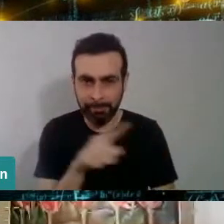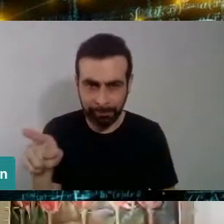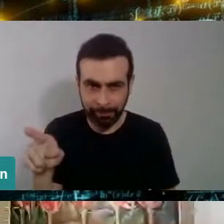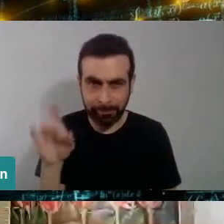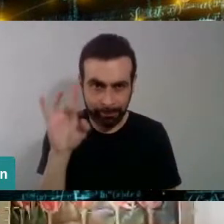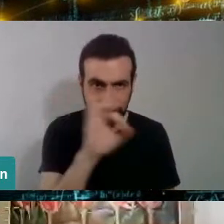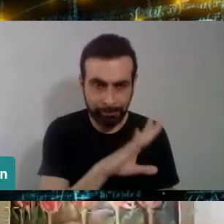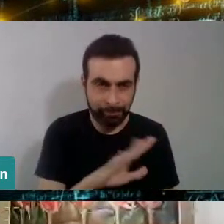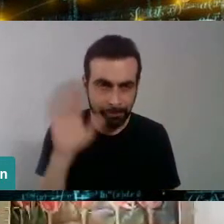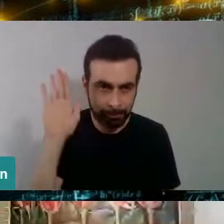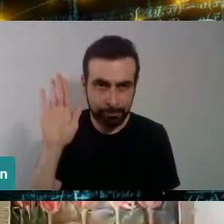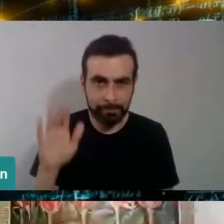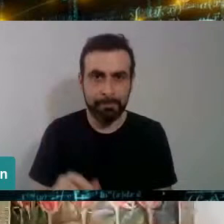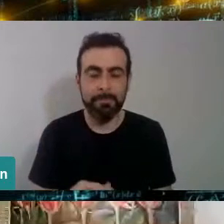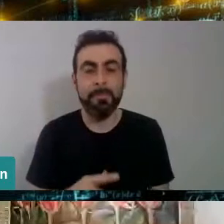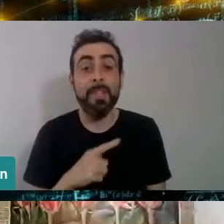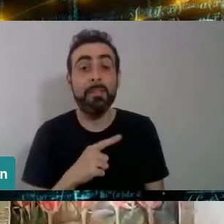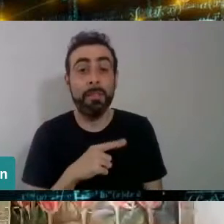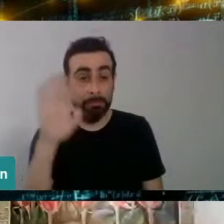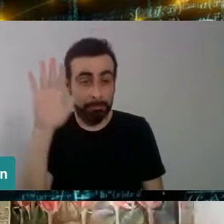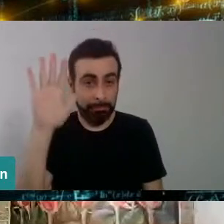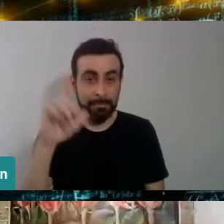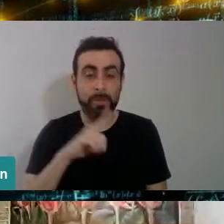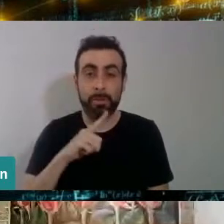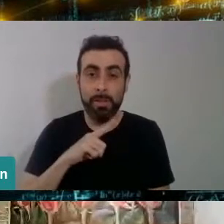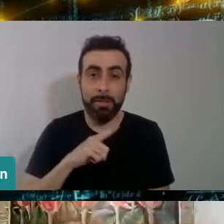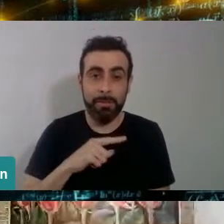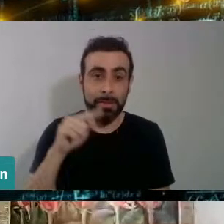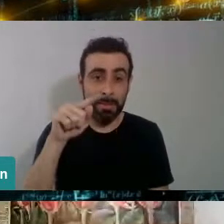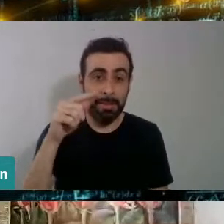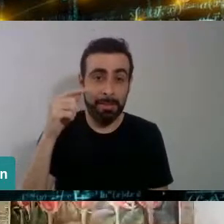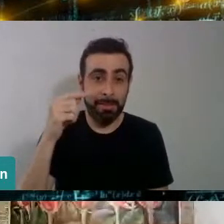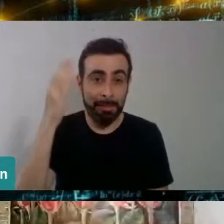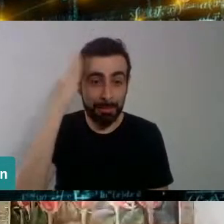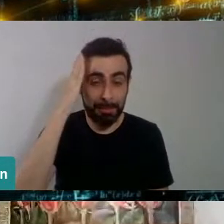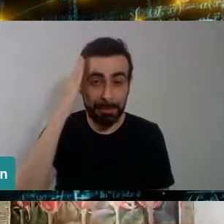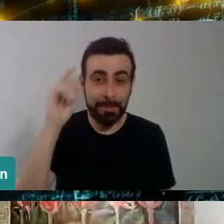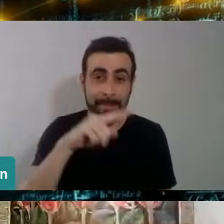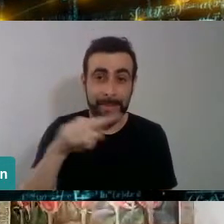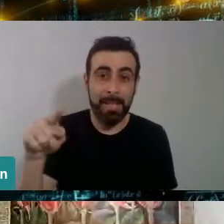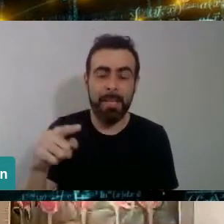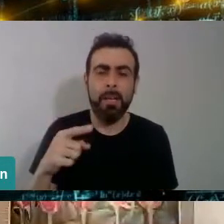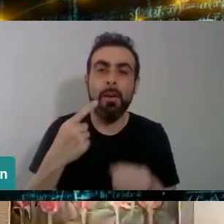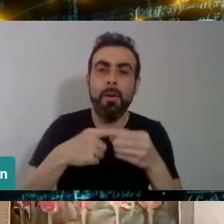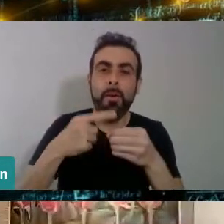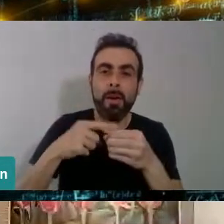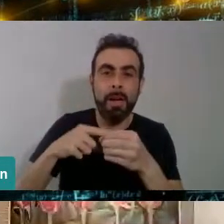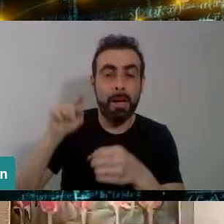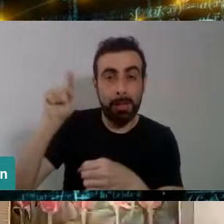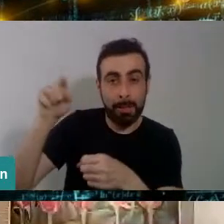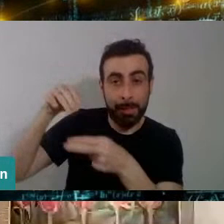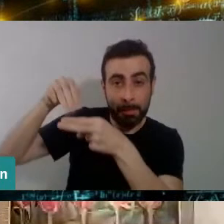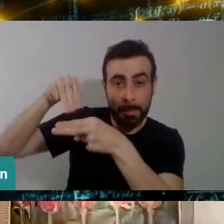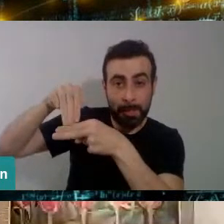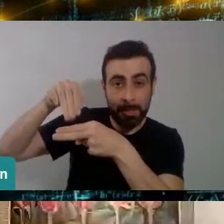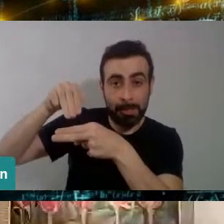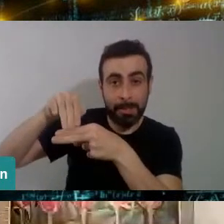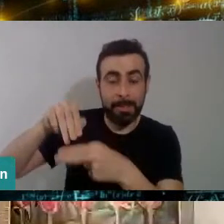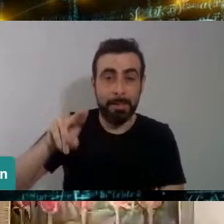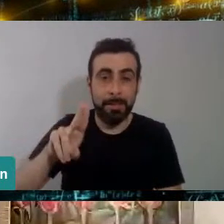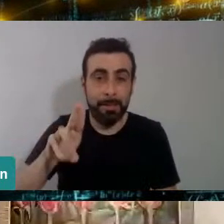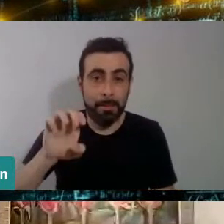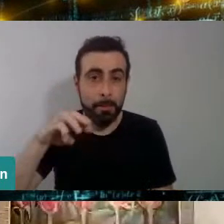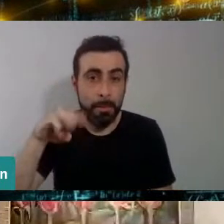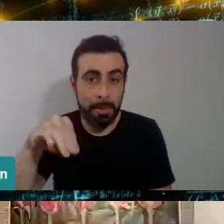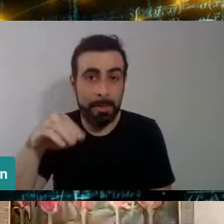Eu tenho uma. Eu tenho uma aqui, ó. Quando eu fui para Maringá, na UEM, eu fui com o Milton numa reunião